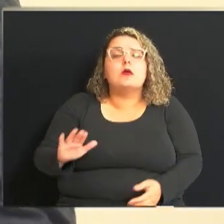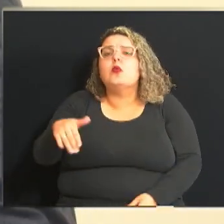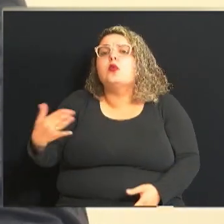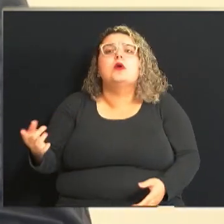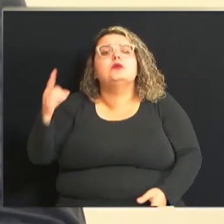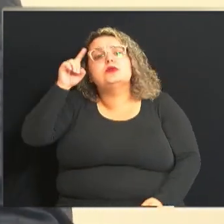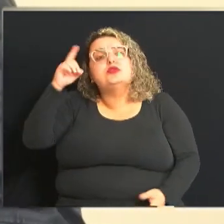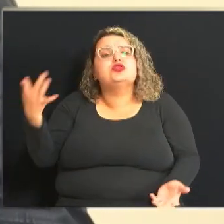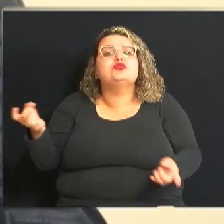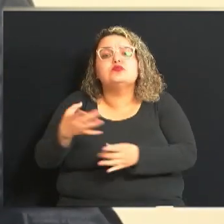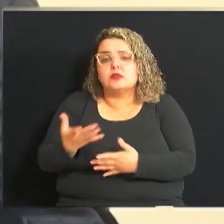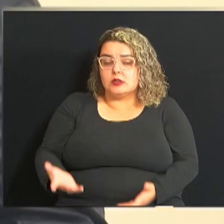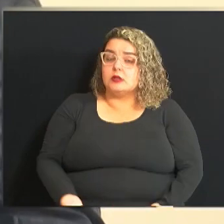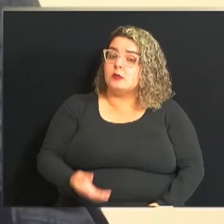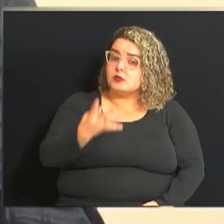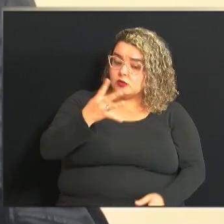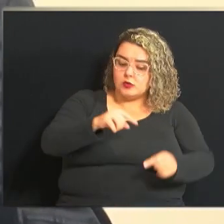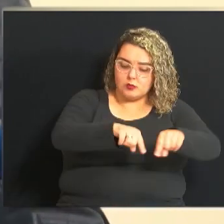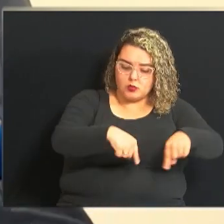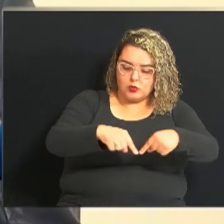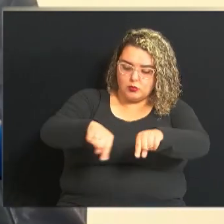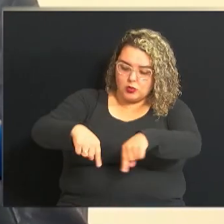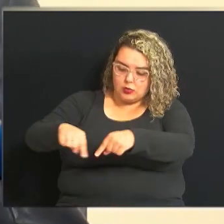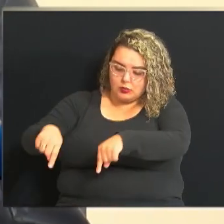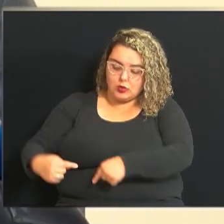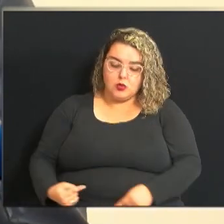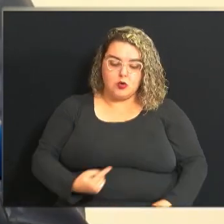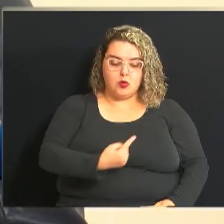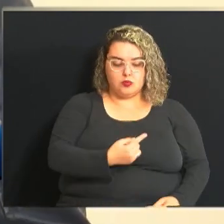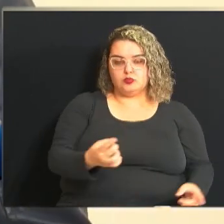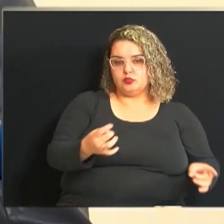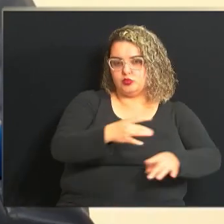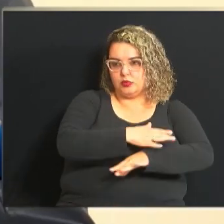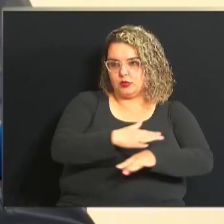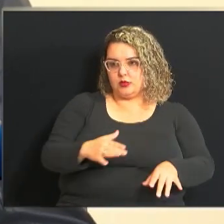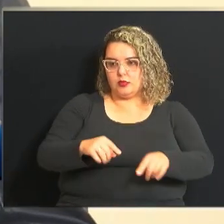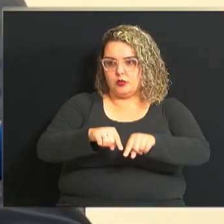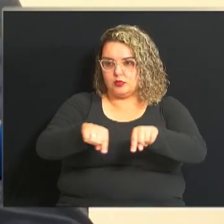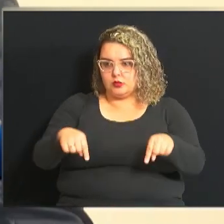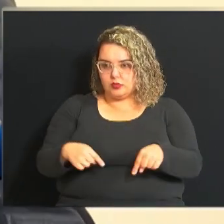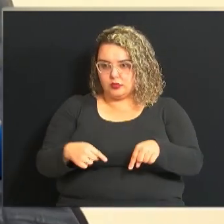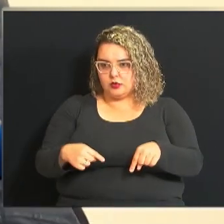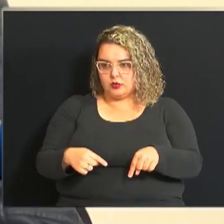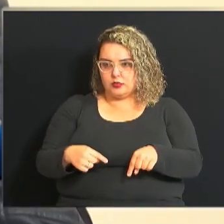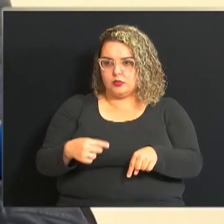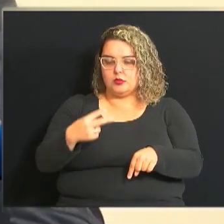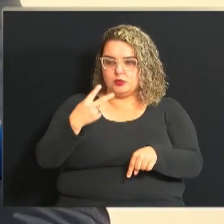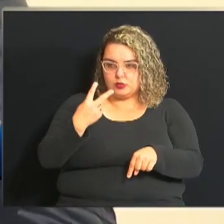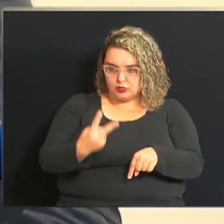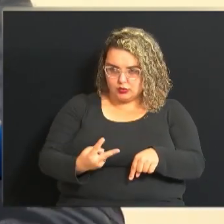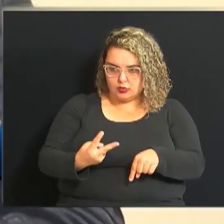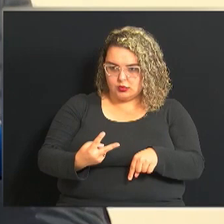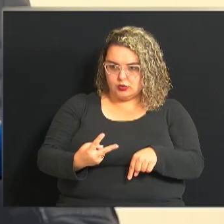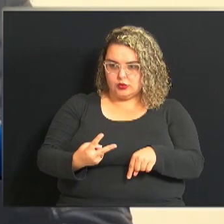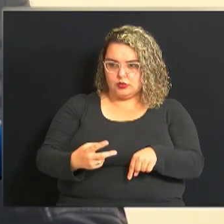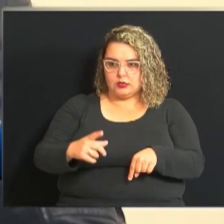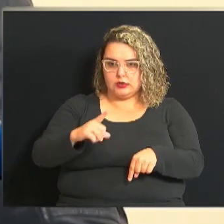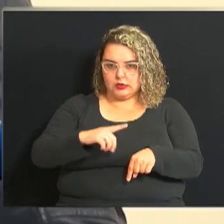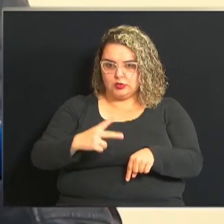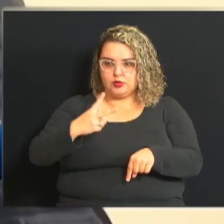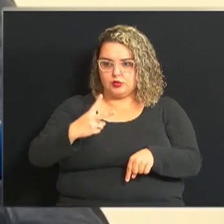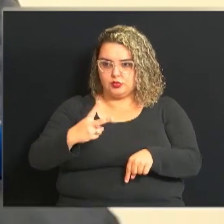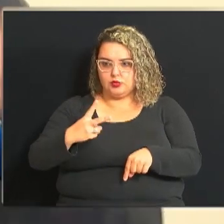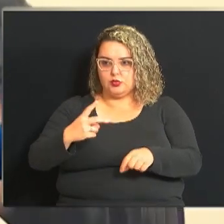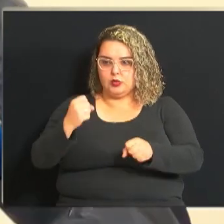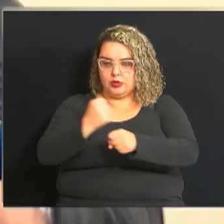temos 4 lotes, um já está terminado, o outro já tem o lote 2, tem 2 obras de artes a